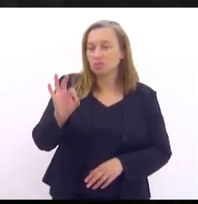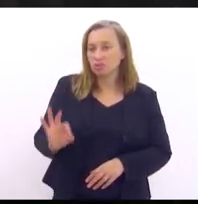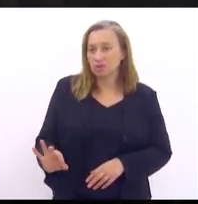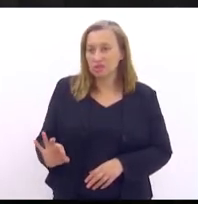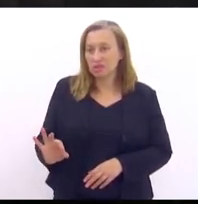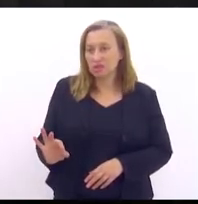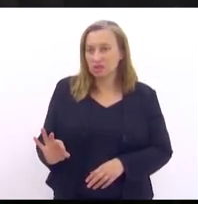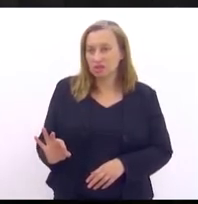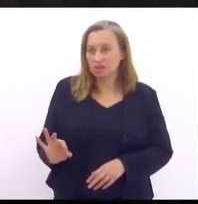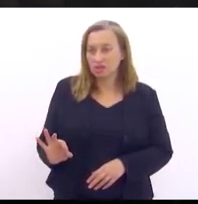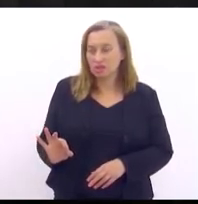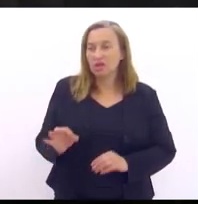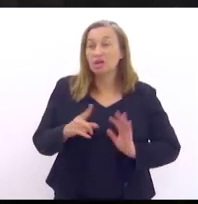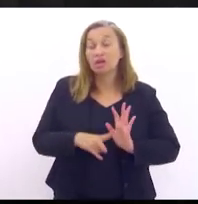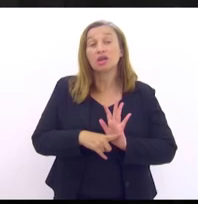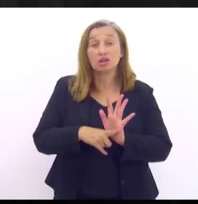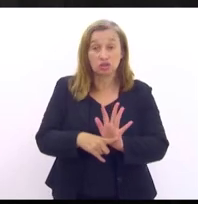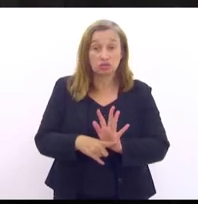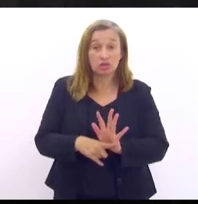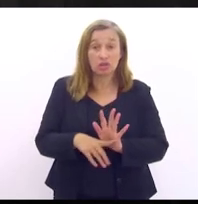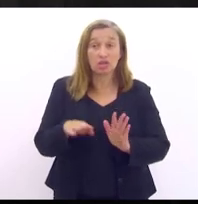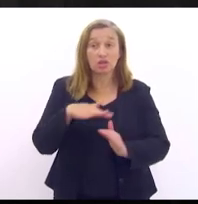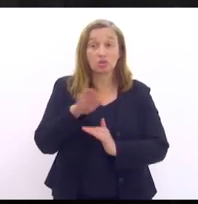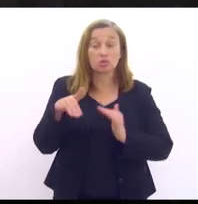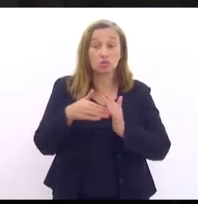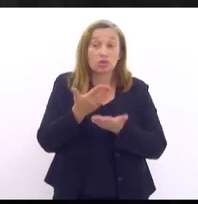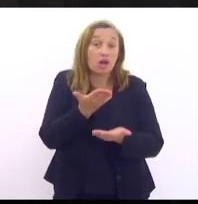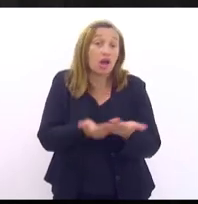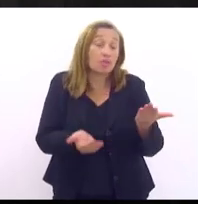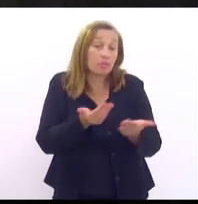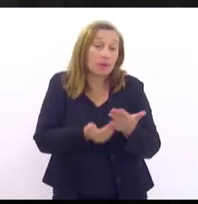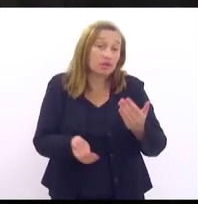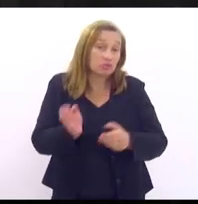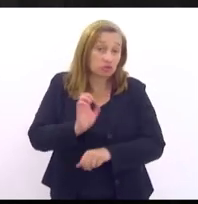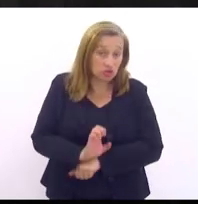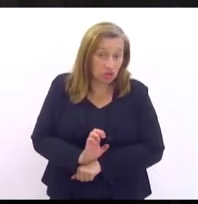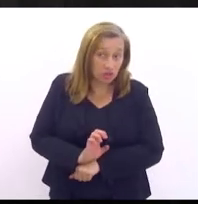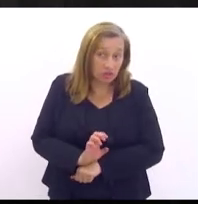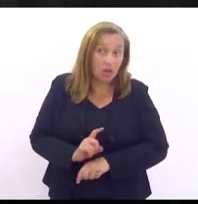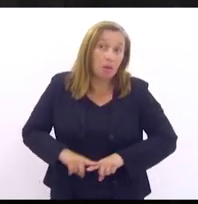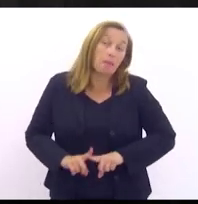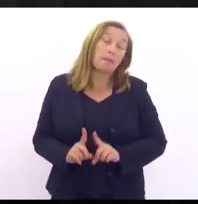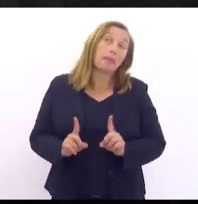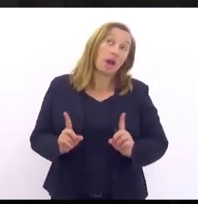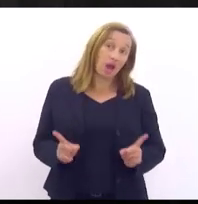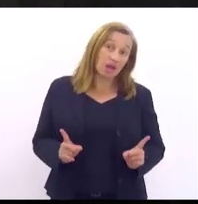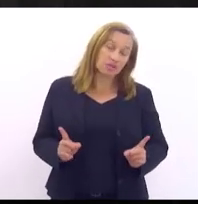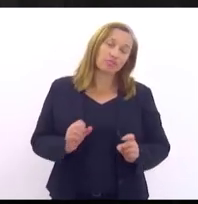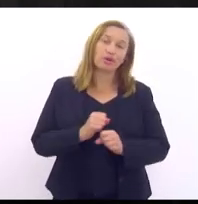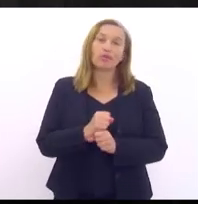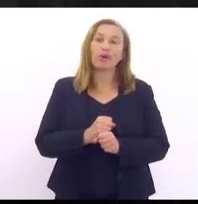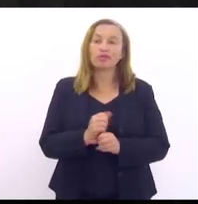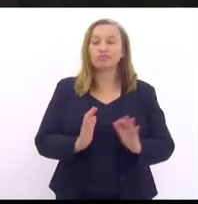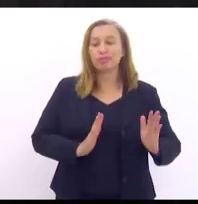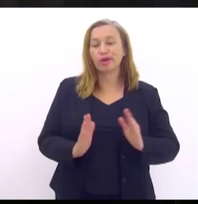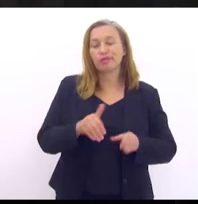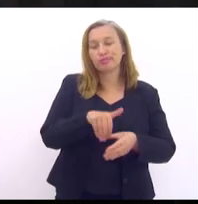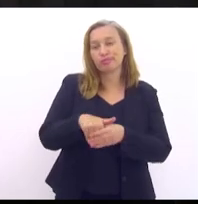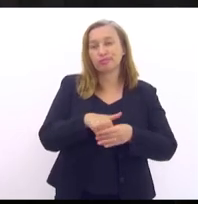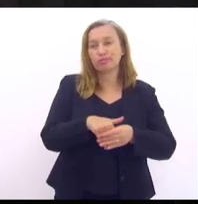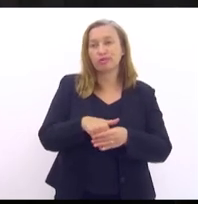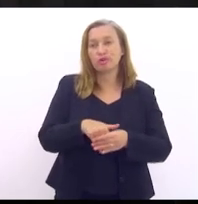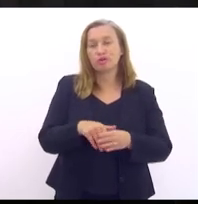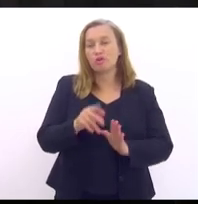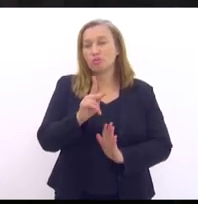que compensaria todas as perdas do Estado. Mas, como era um ano eleitoral, o projeto não